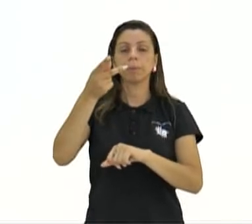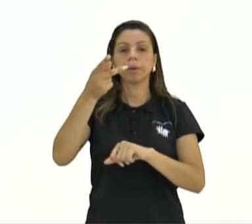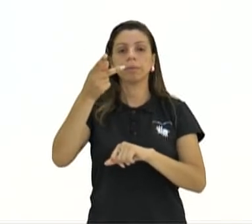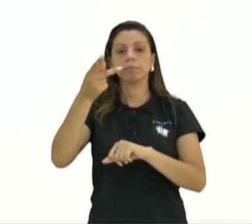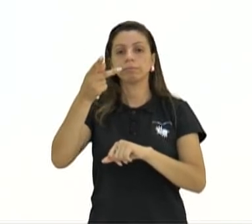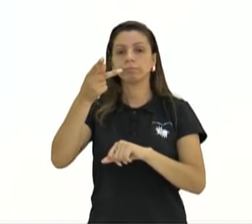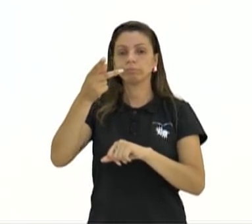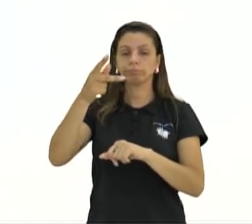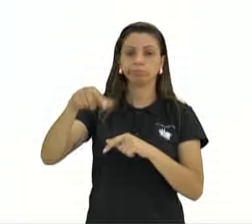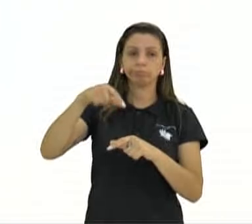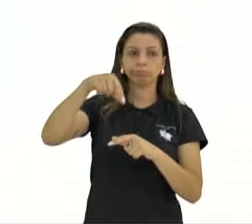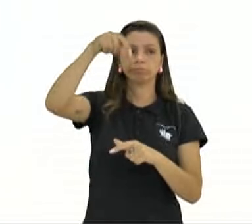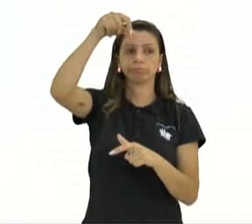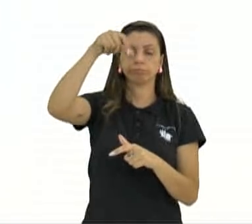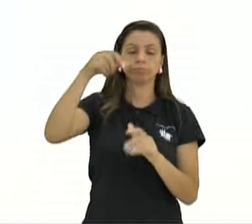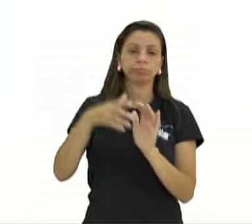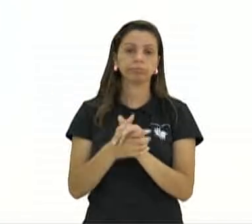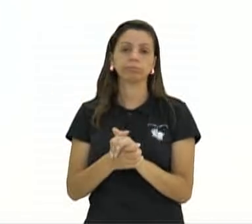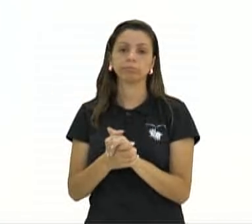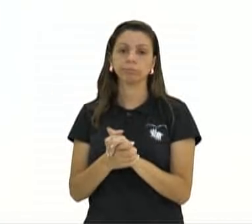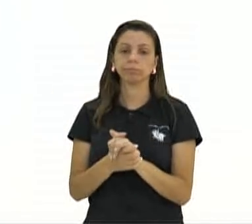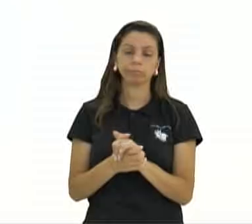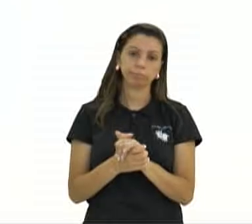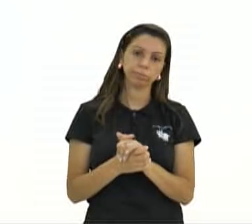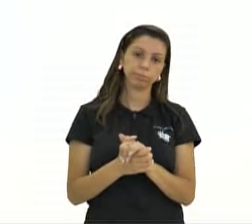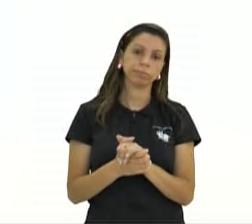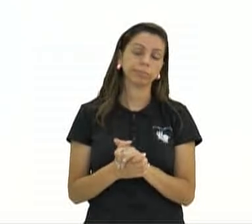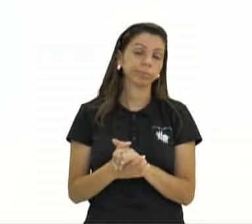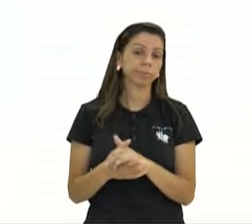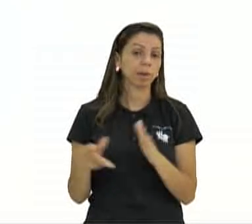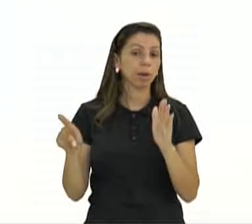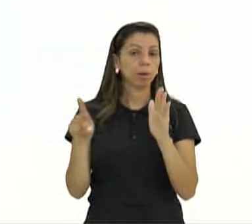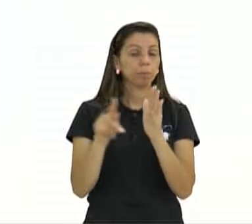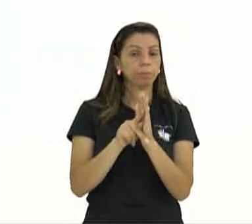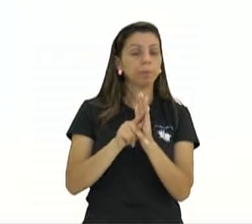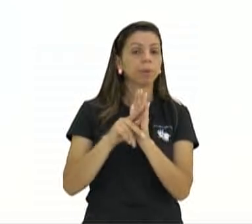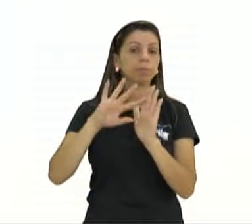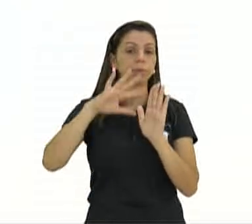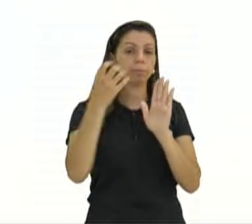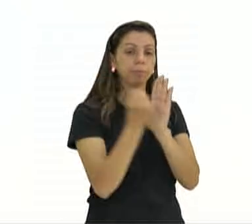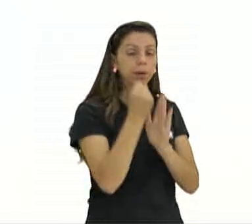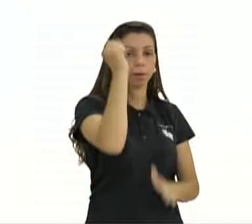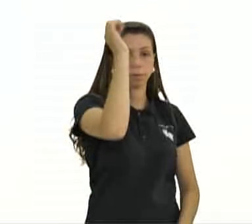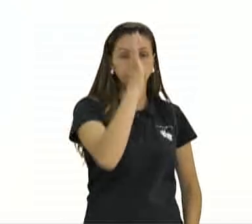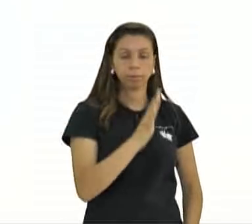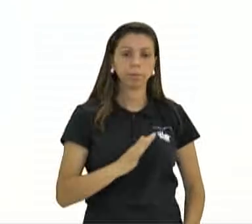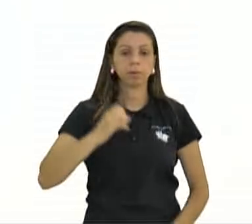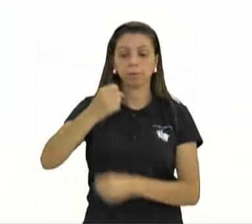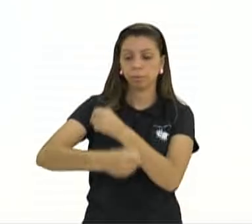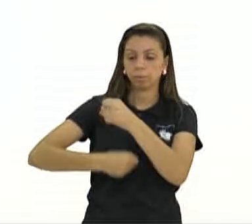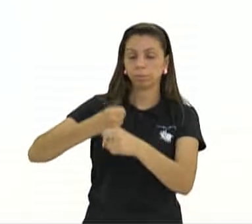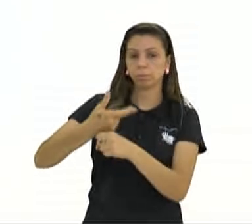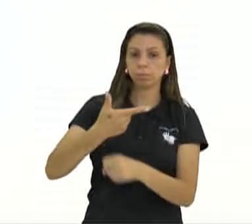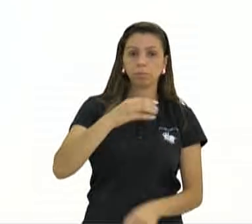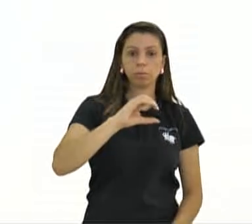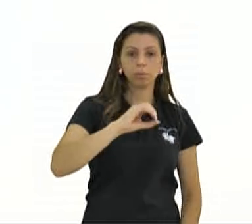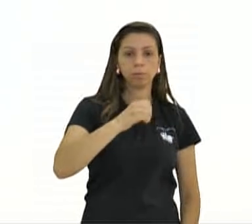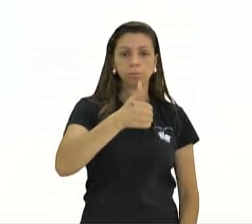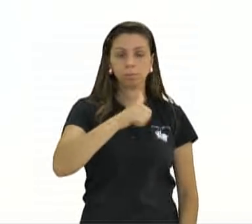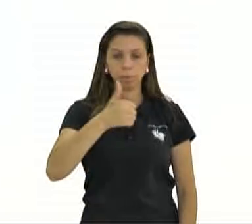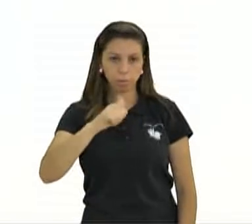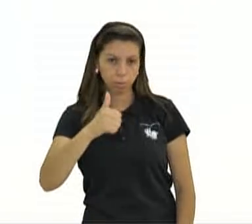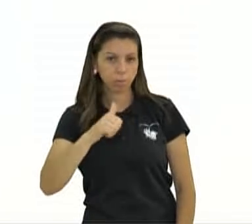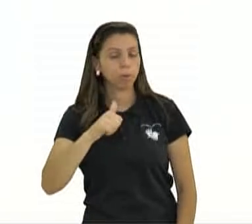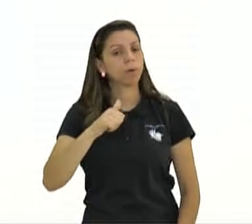5 de abril de 2018. Considerado patrimônio cultural do Brasil desde 2011, o Bumba Meu Boi,